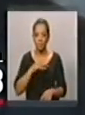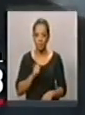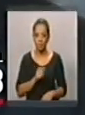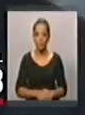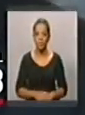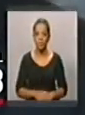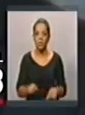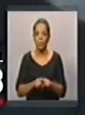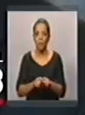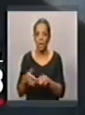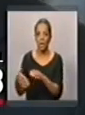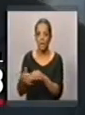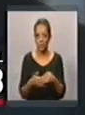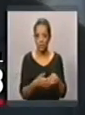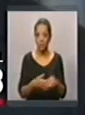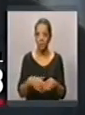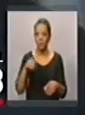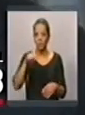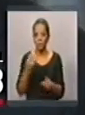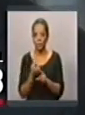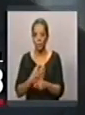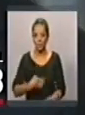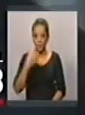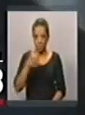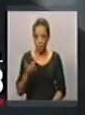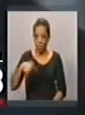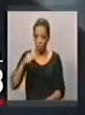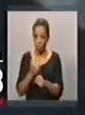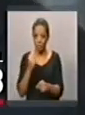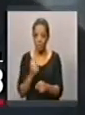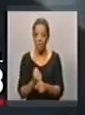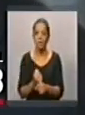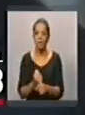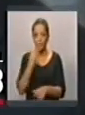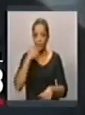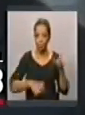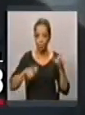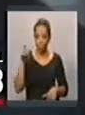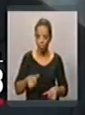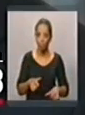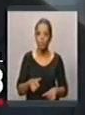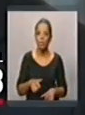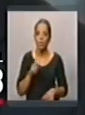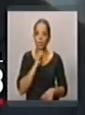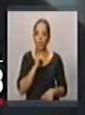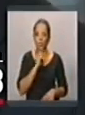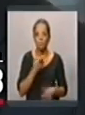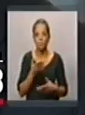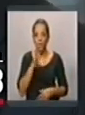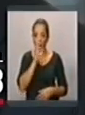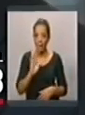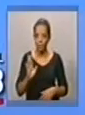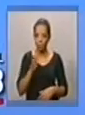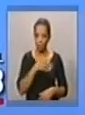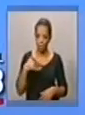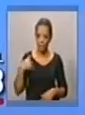como líder em nutrição, saúde e bem-estar, e claramente estamos a trabalhar com nossas pessoas, com nossas colaboradoras, para ter hábitos saudáveis no dia